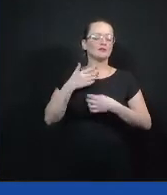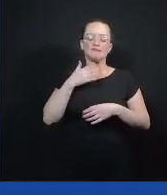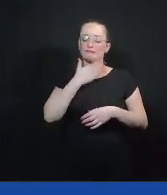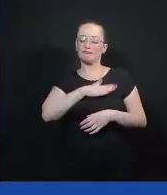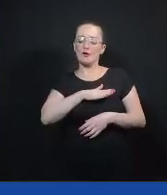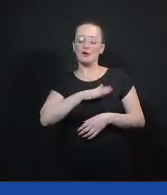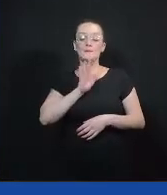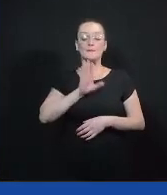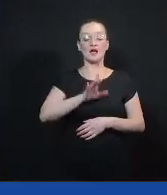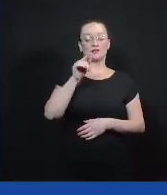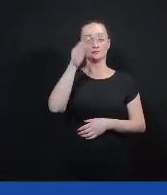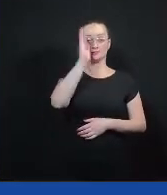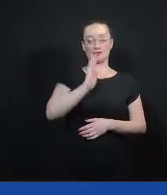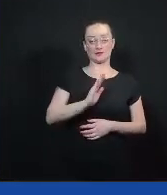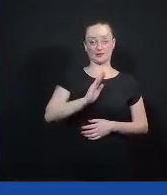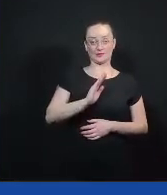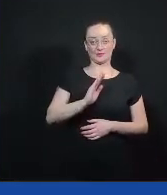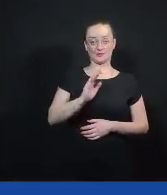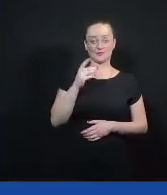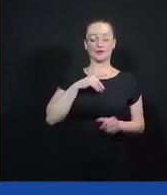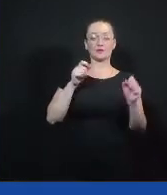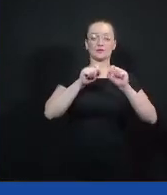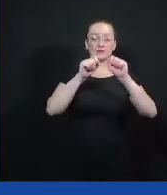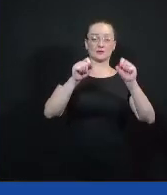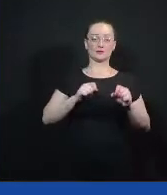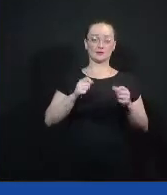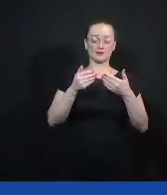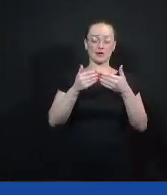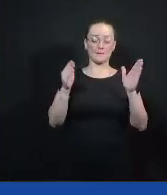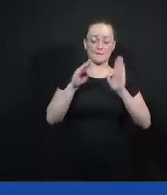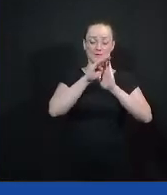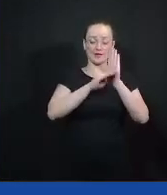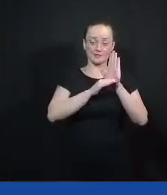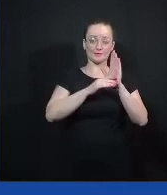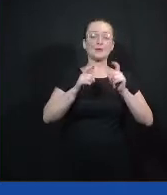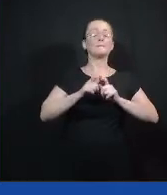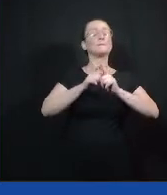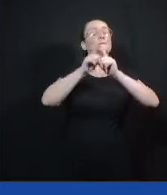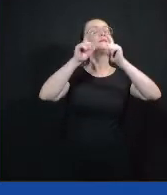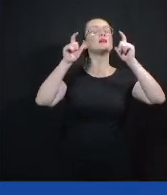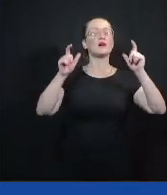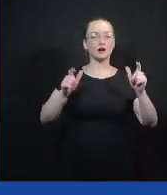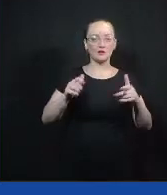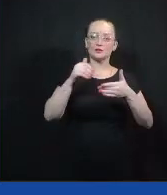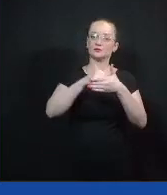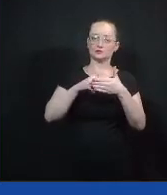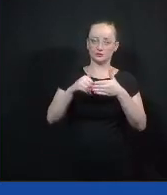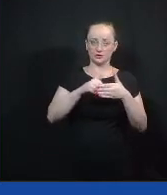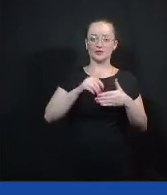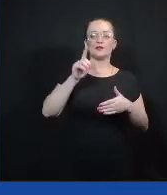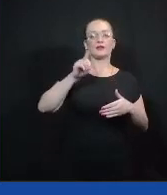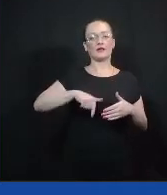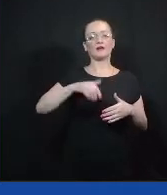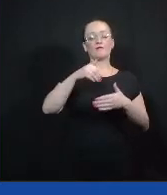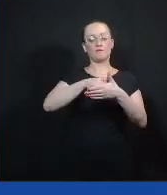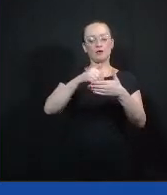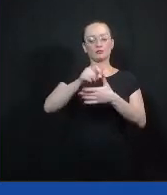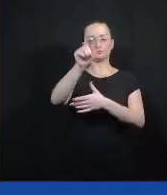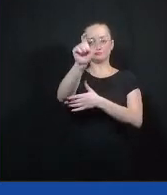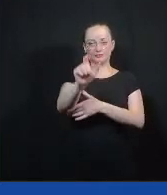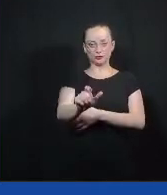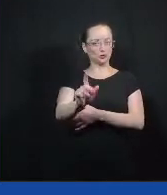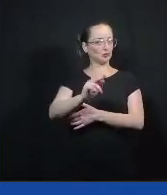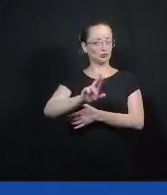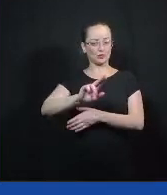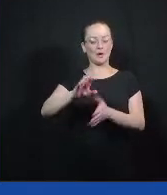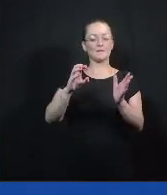mas no caso brasileiro, com o sistema de lista aberta, a gente sabe que a maior parte dos eleitores e das eleitoras votam na pessoa e que